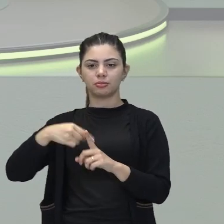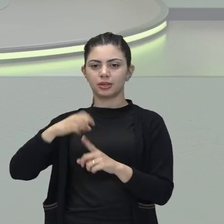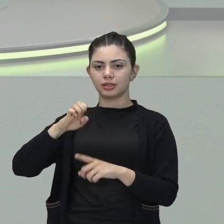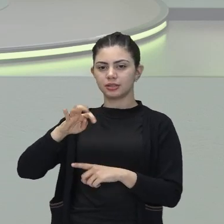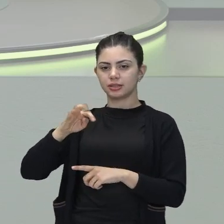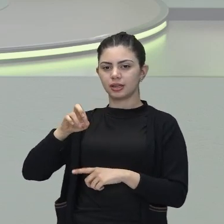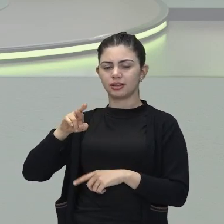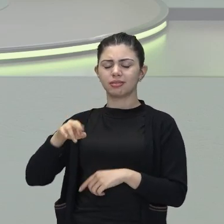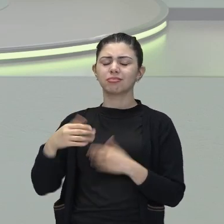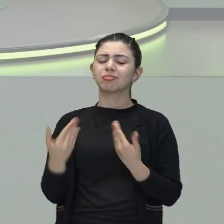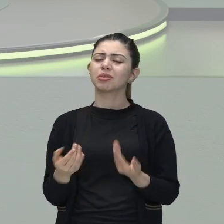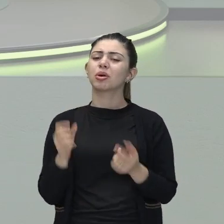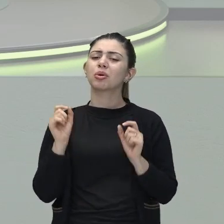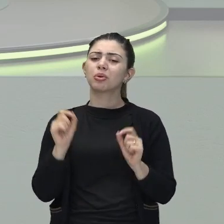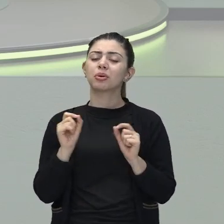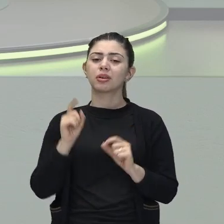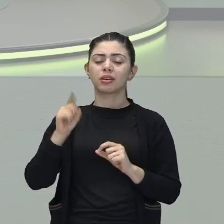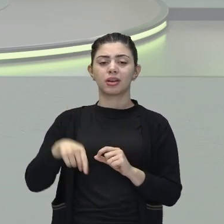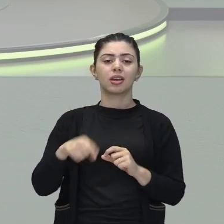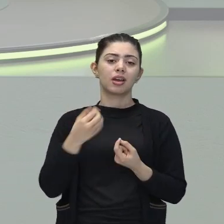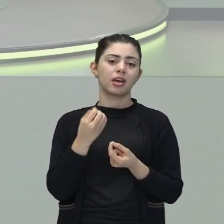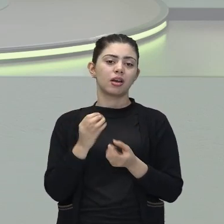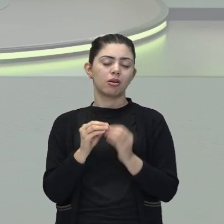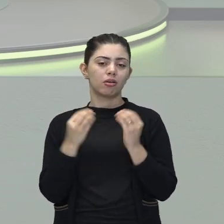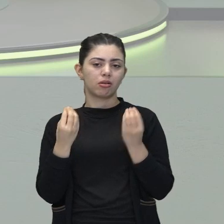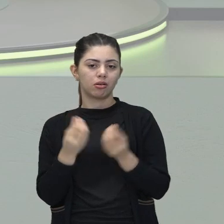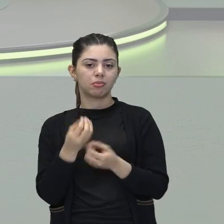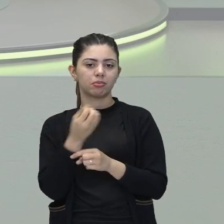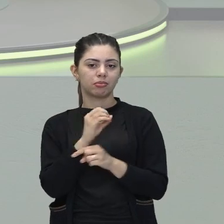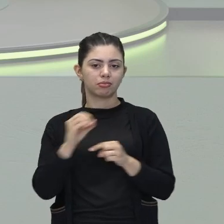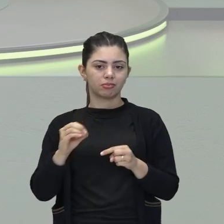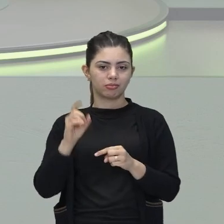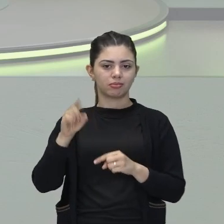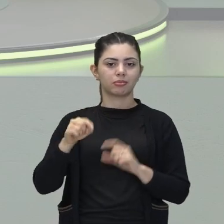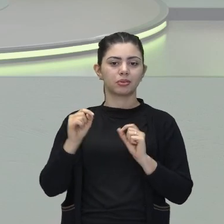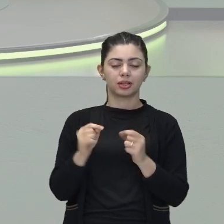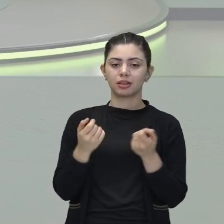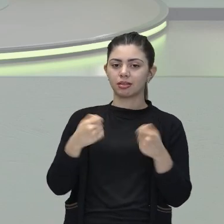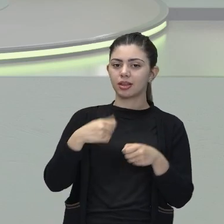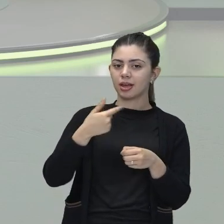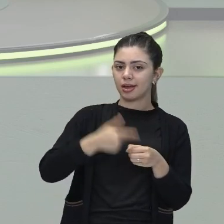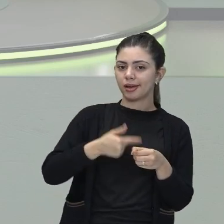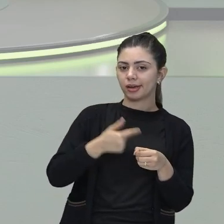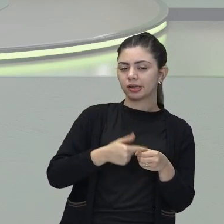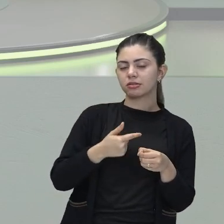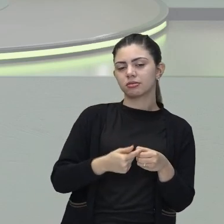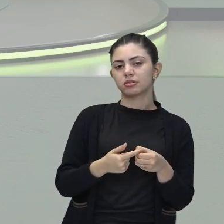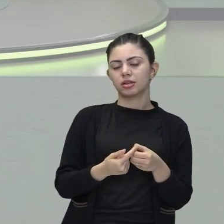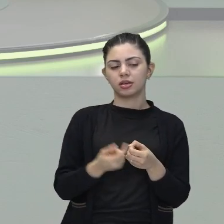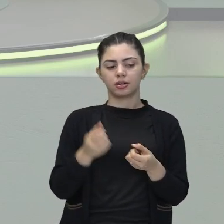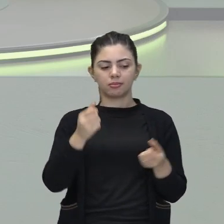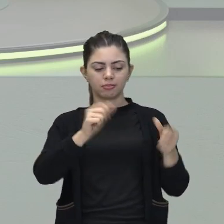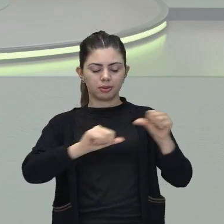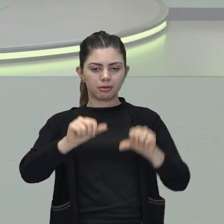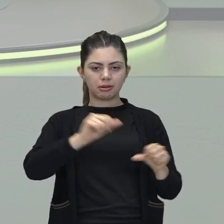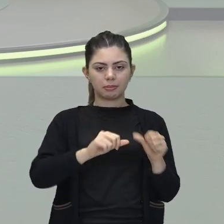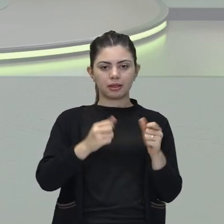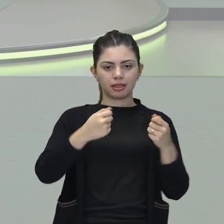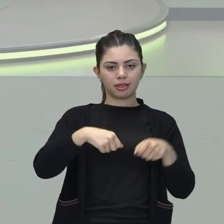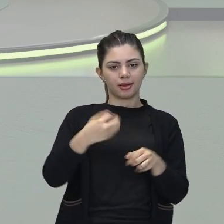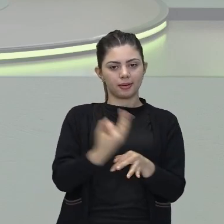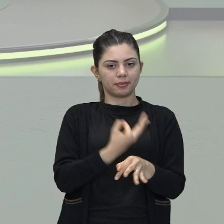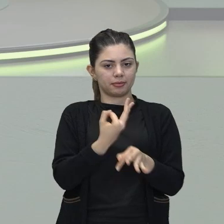utilizado como antidetonante da gasolina, que aí faz com que aumente a sua resistência à compressão